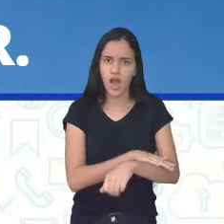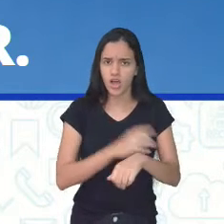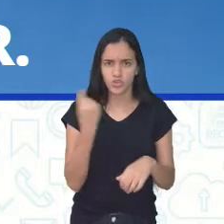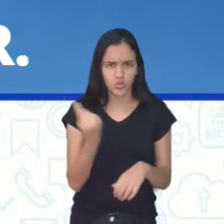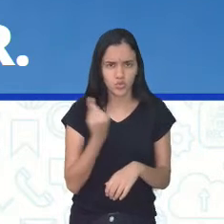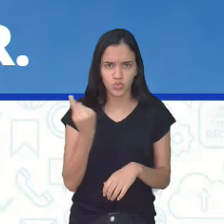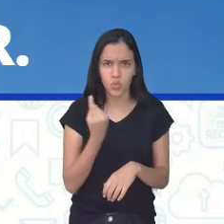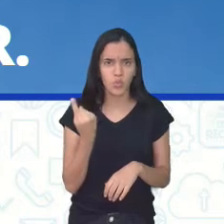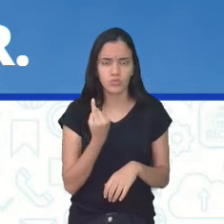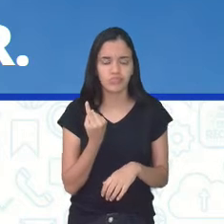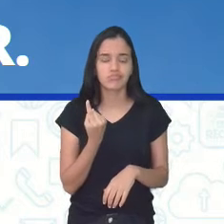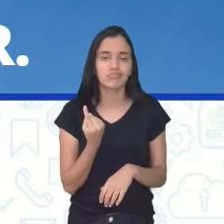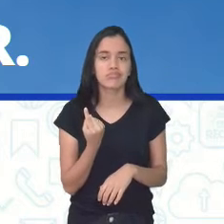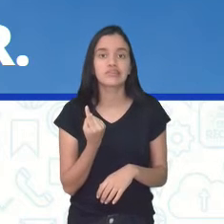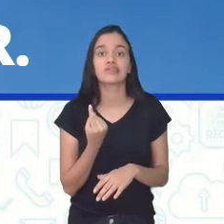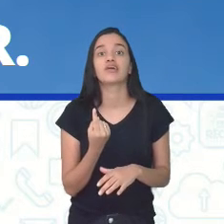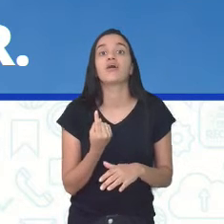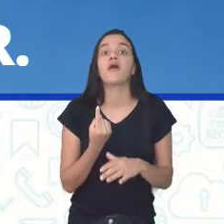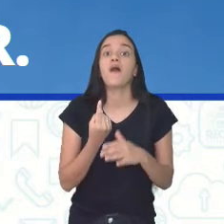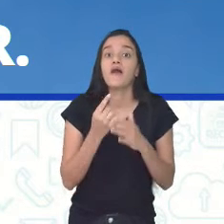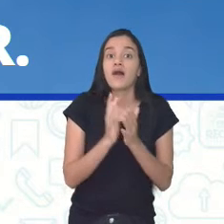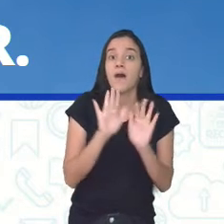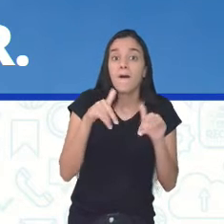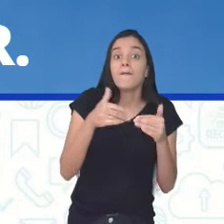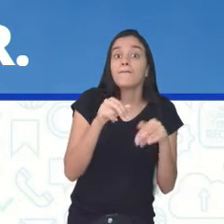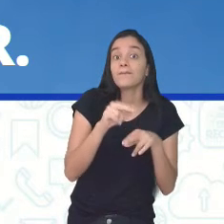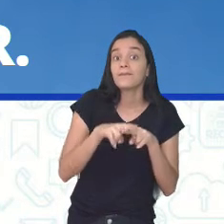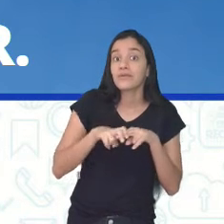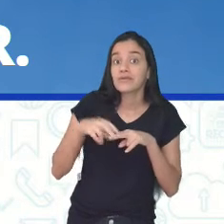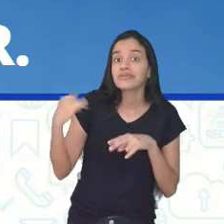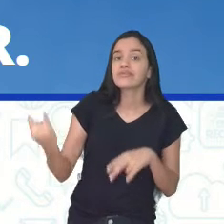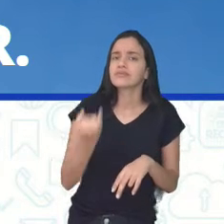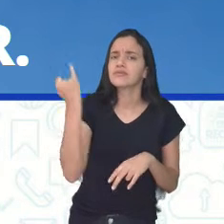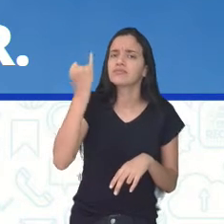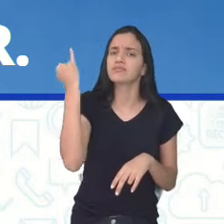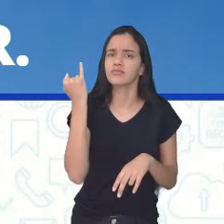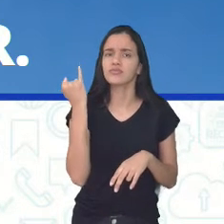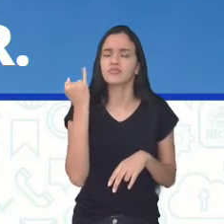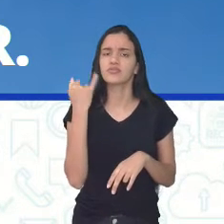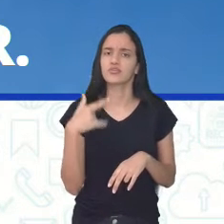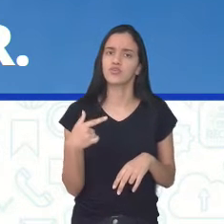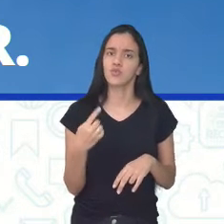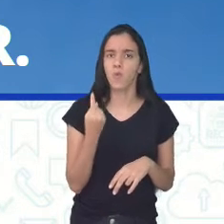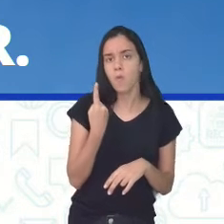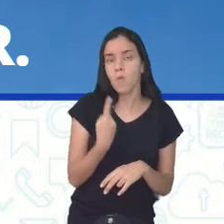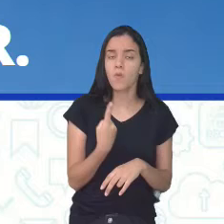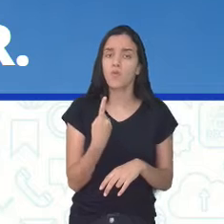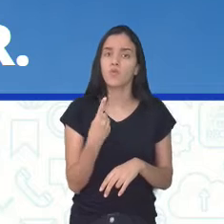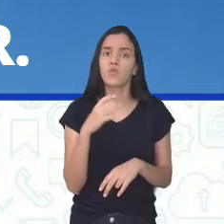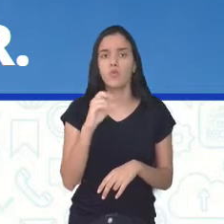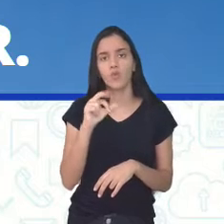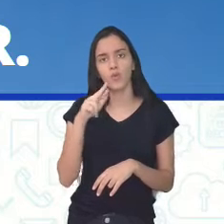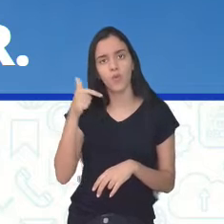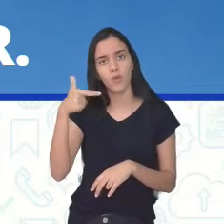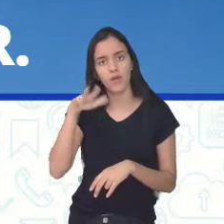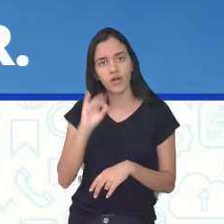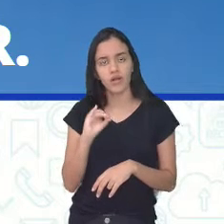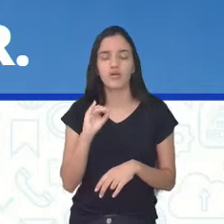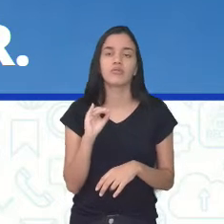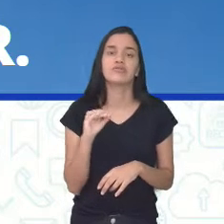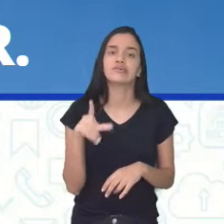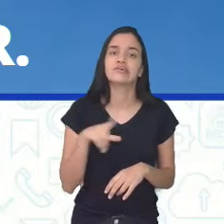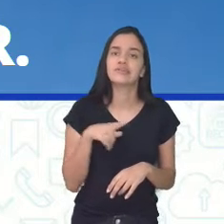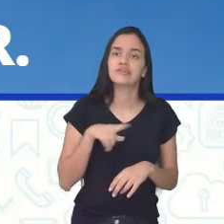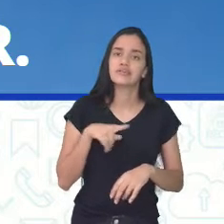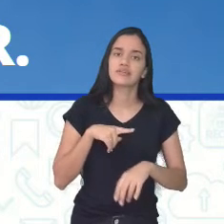não poderiam realizar. Então, por isso que é importante. E, às vezes, um determinado órgão, ele tem mais de um tipo de tecido. E